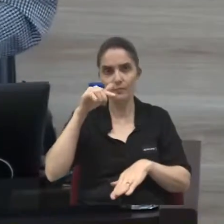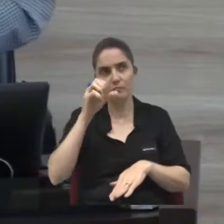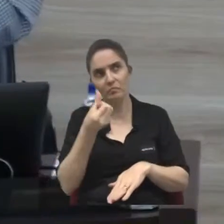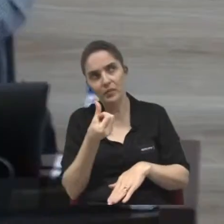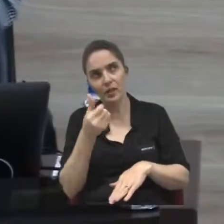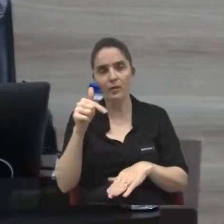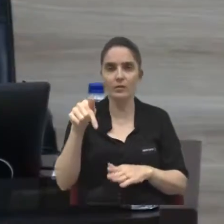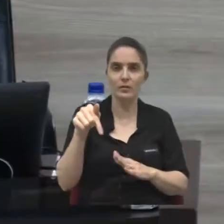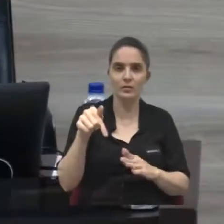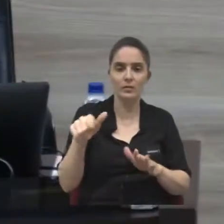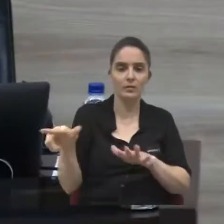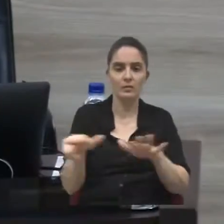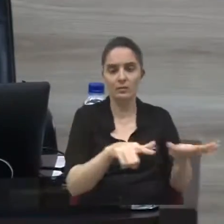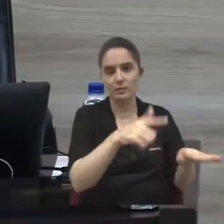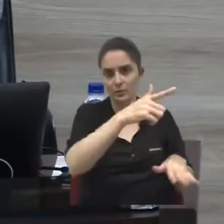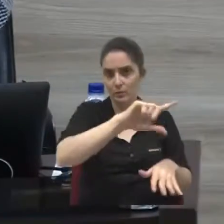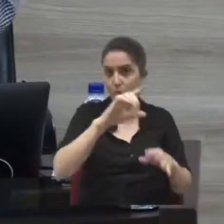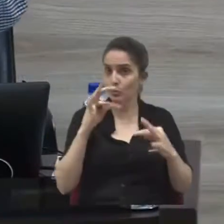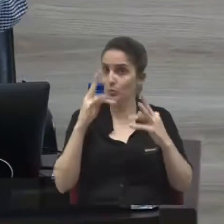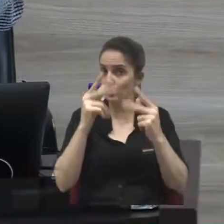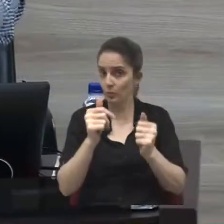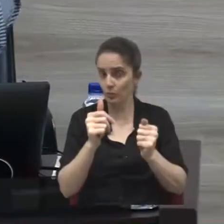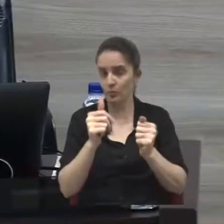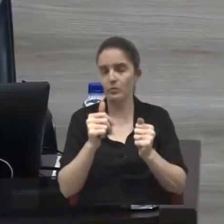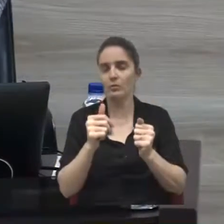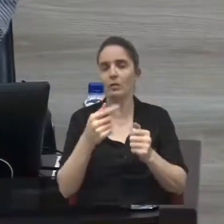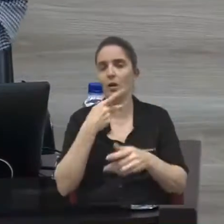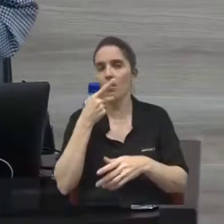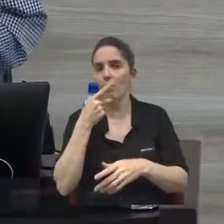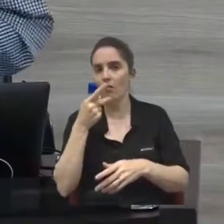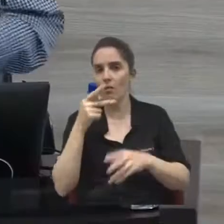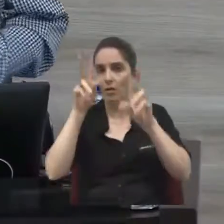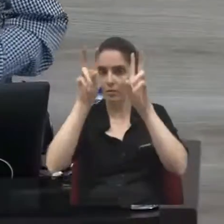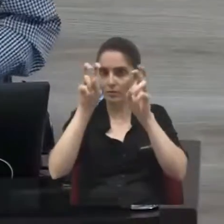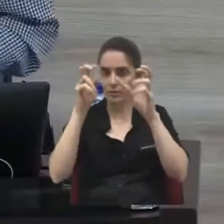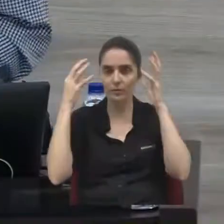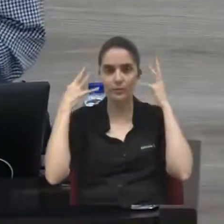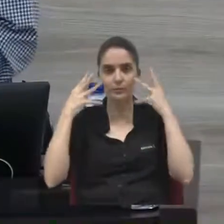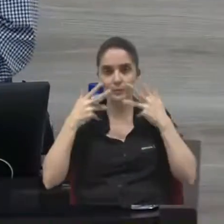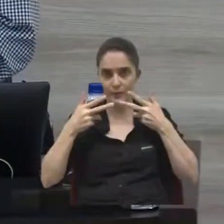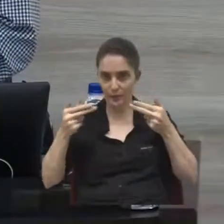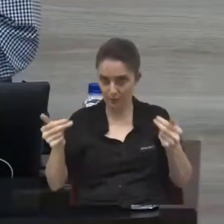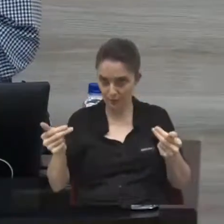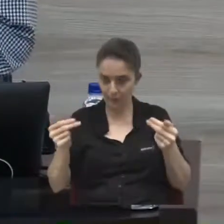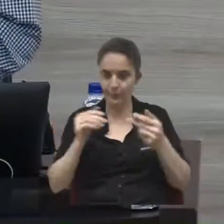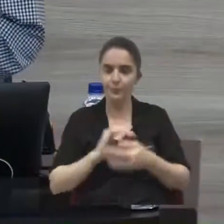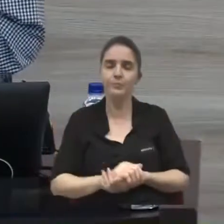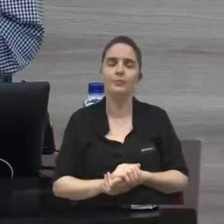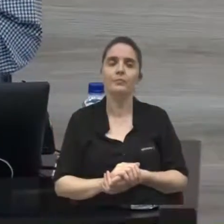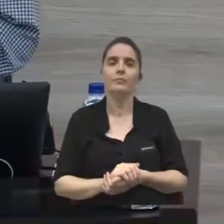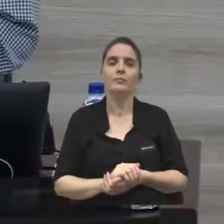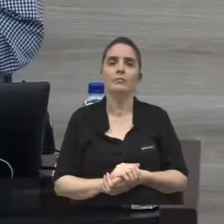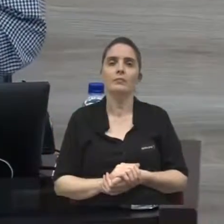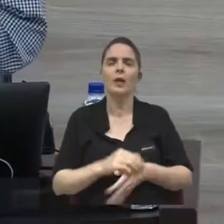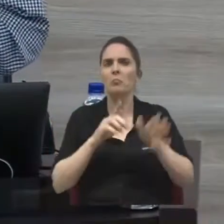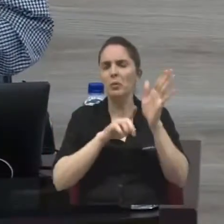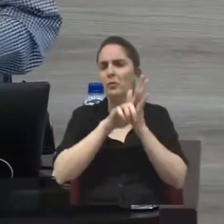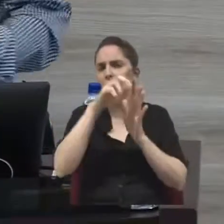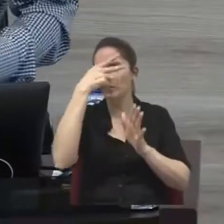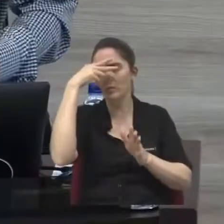semana. Todos eles tratam da causa animal. Uma série de assuntos, uma série de questionamentos ao Poder Executivo.